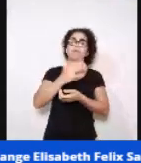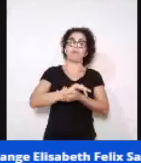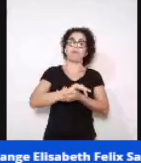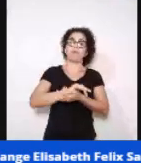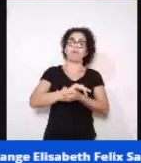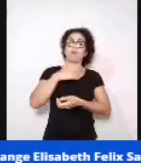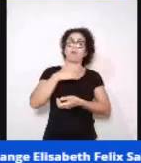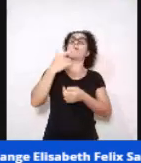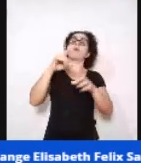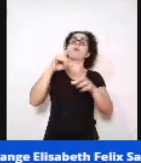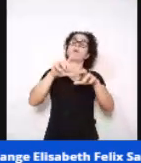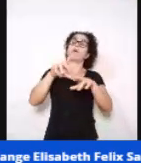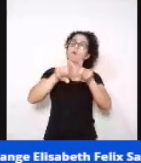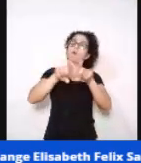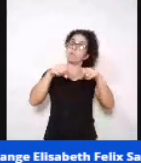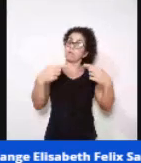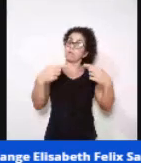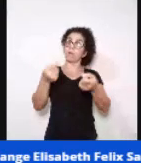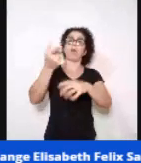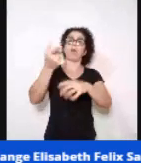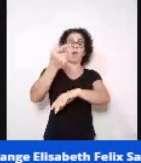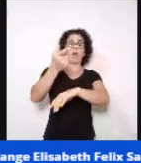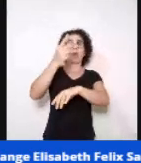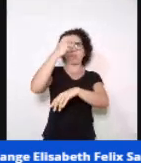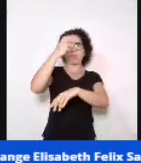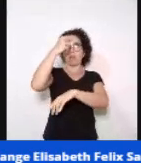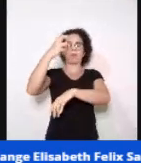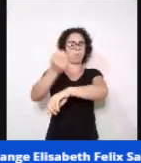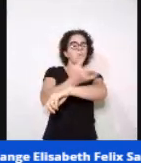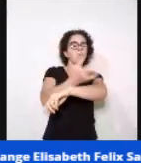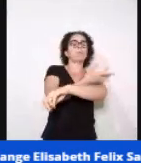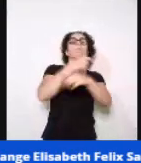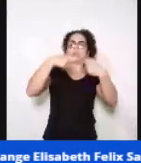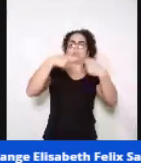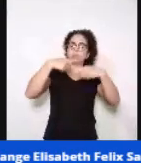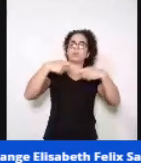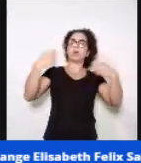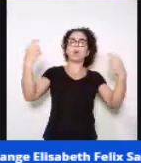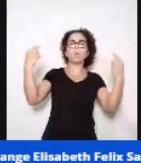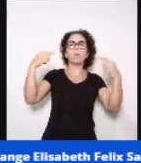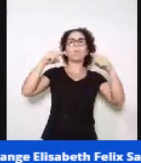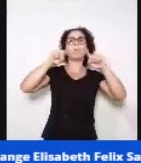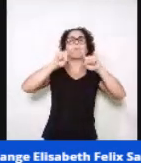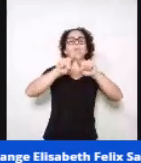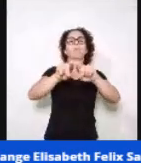exemplo aí da imagem, é o sucesso. Então, precisamos aí